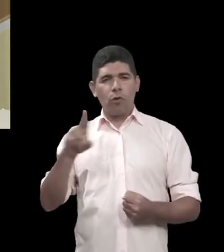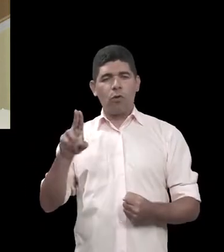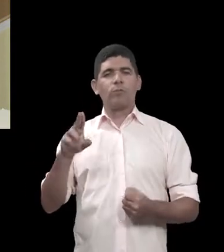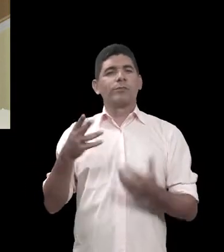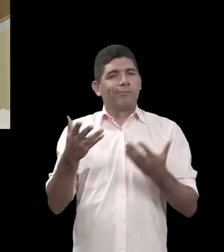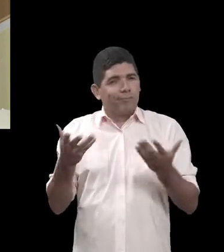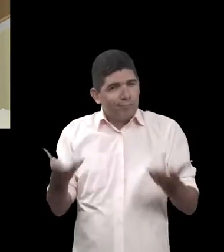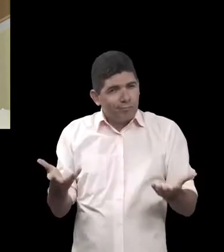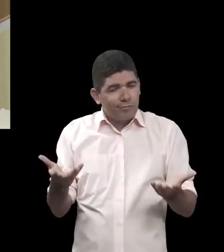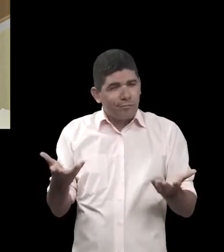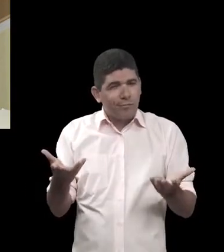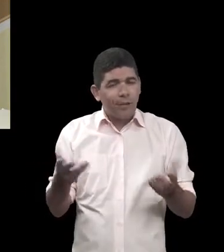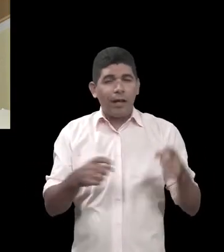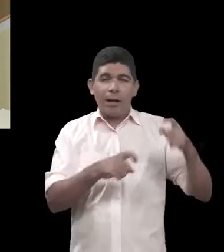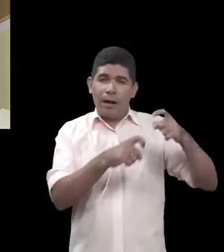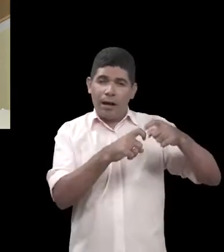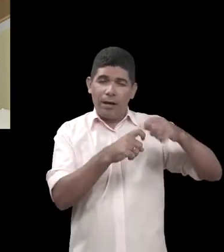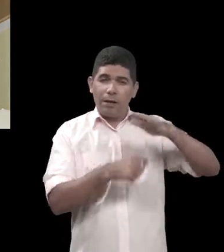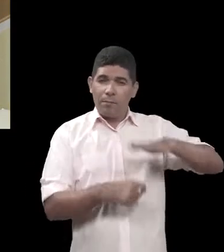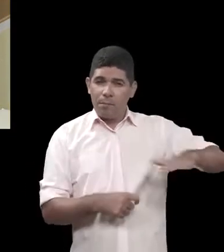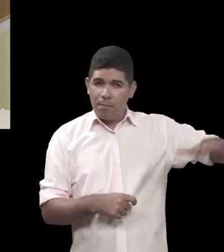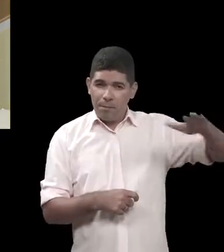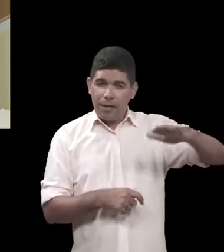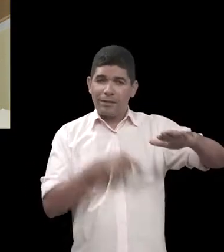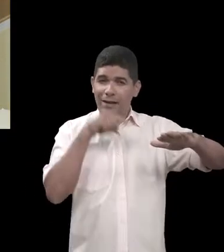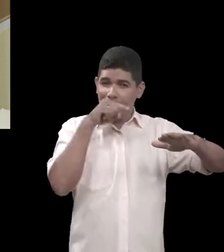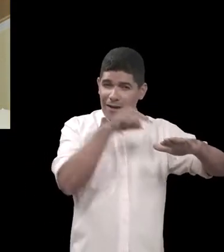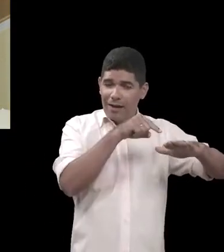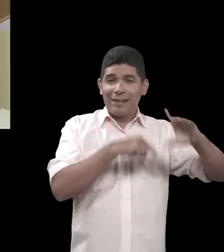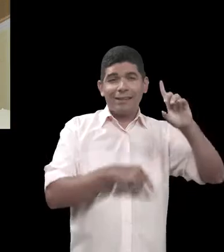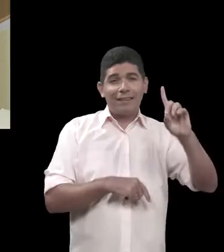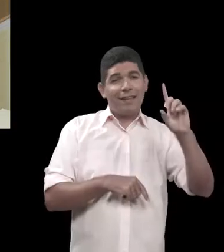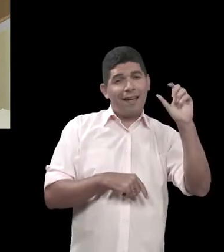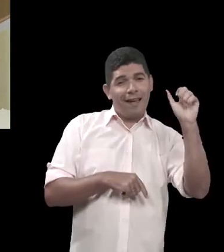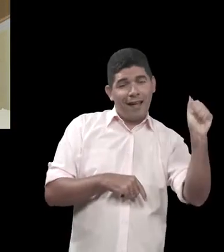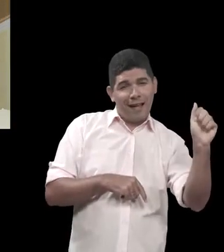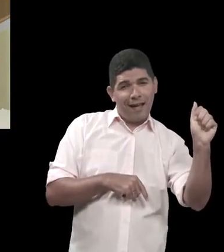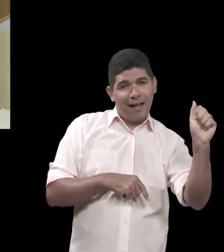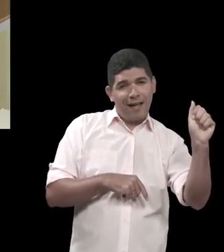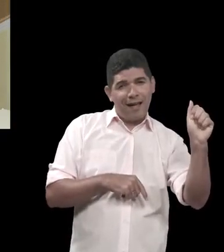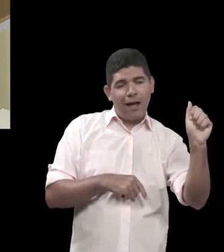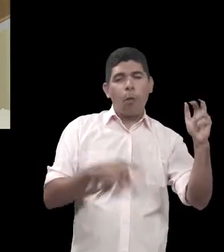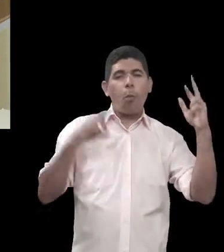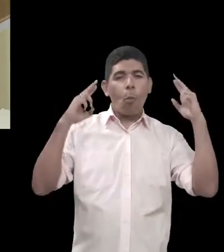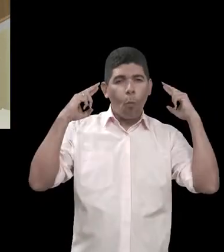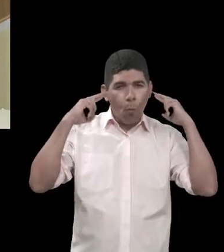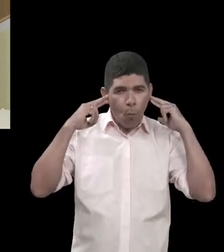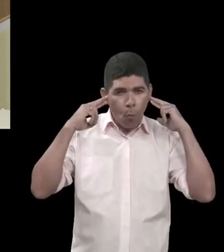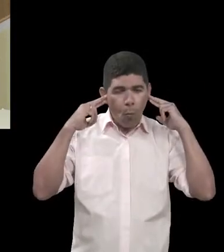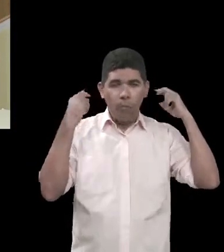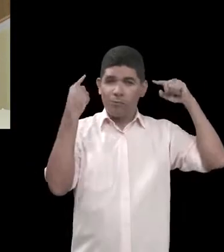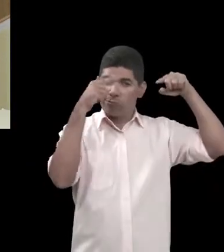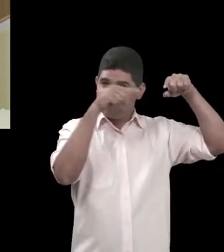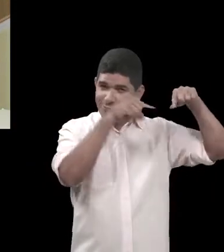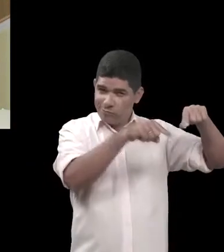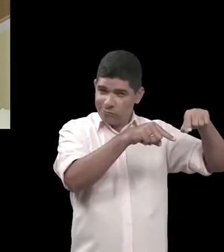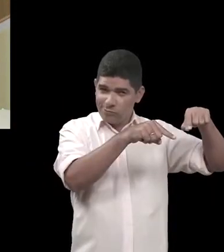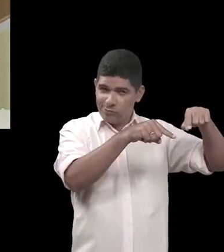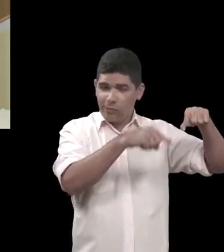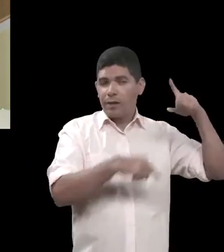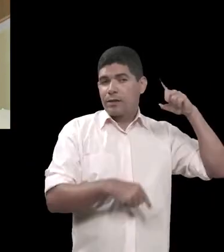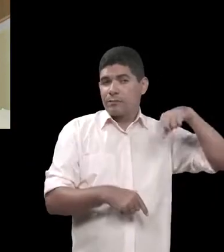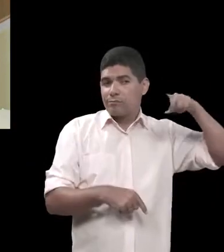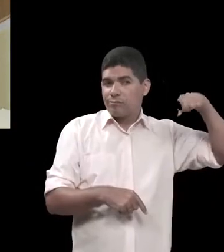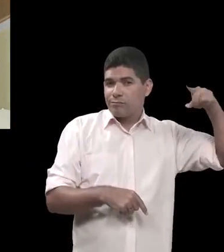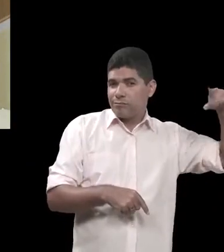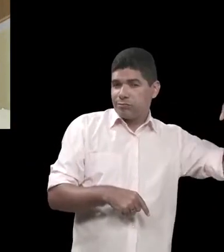clínicos, médicos, ele é uma pessoa com deficiência auditiva, ele não ouve, né? E aí tem lá níveis, decibéis, cálculos desse